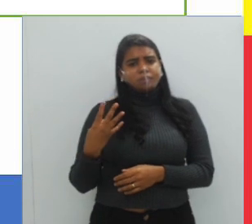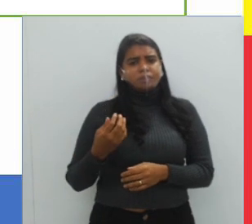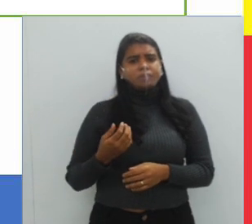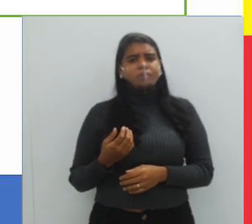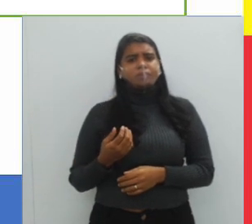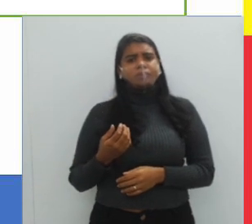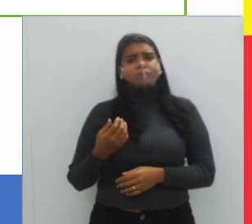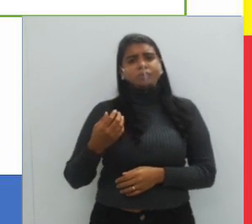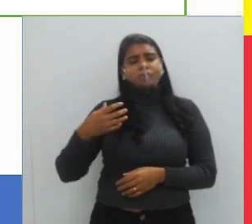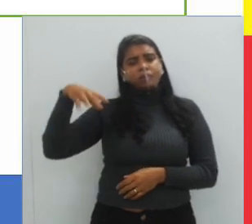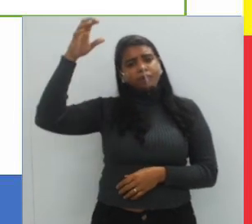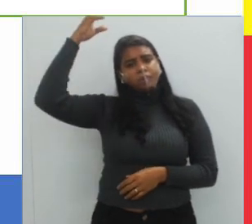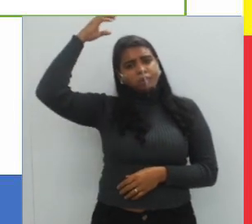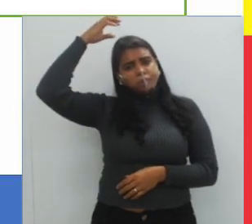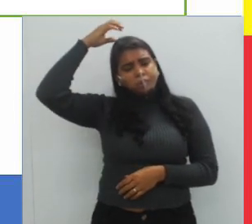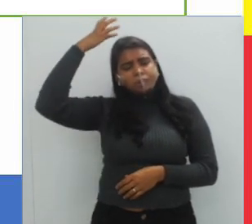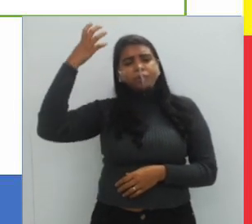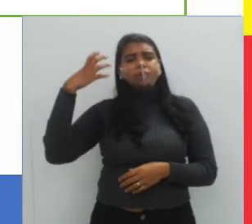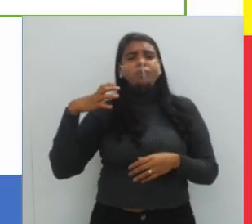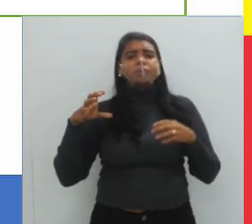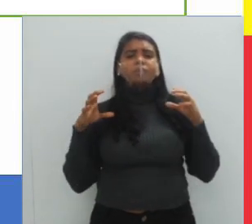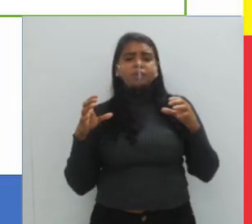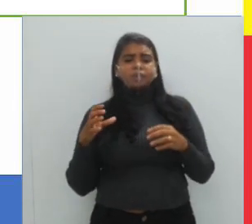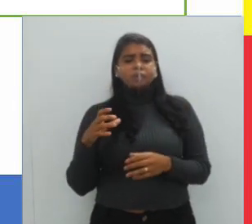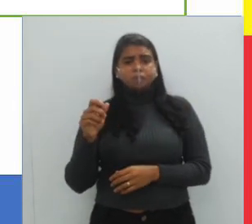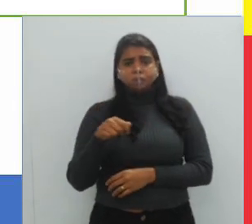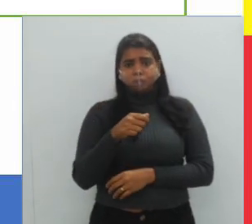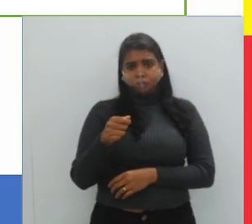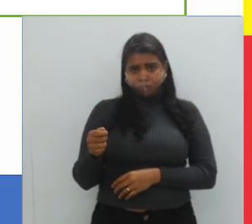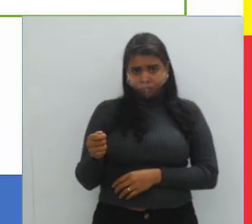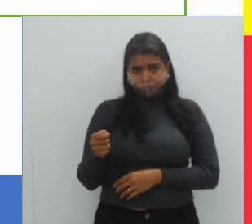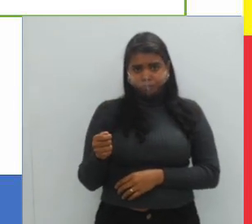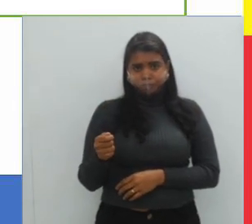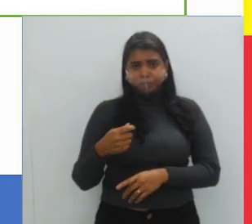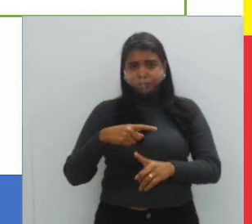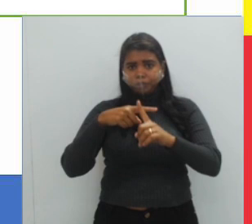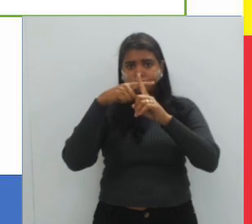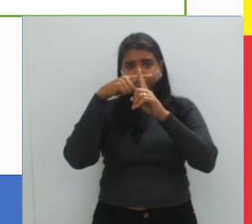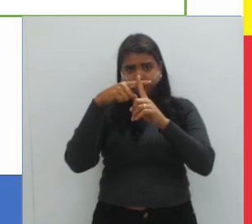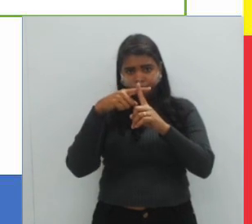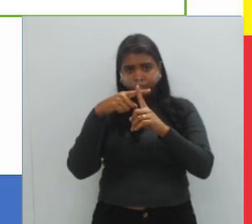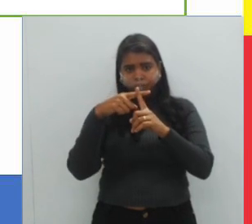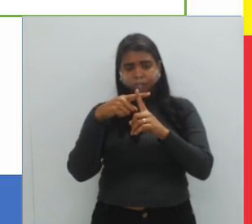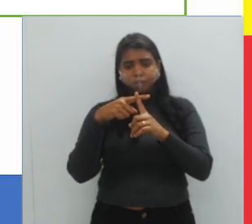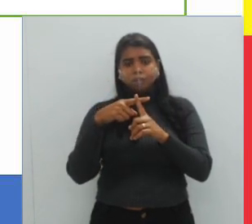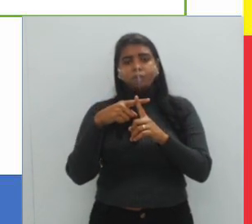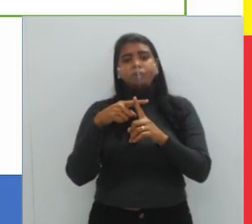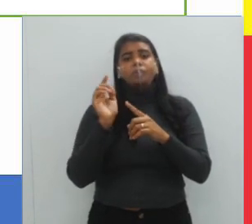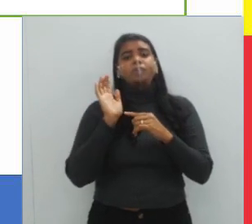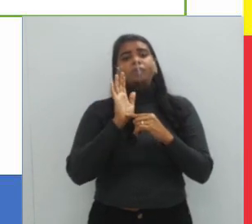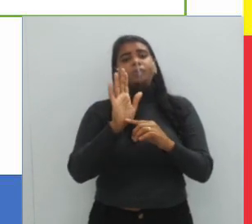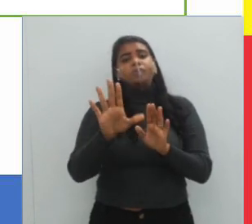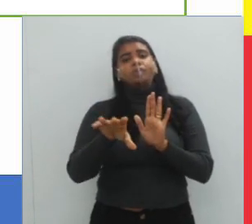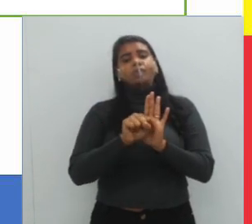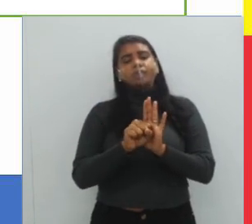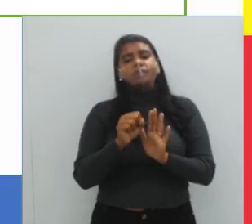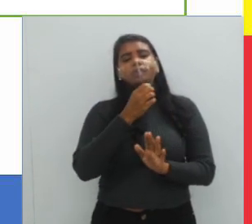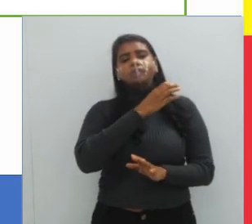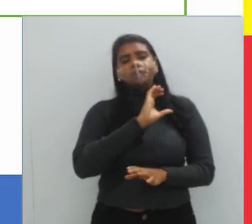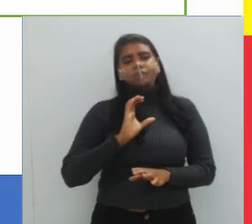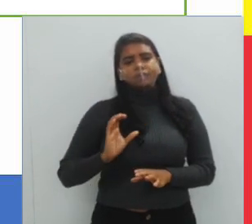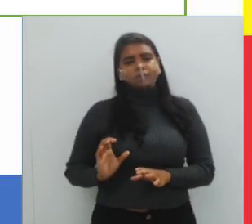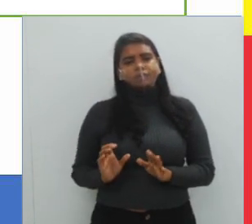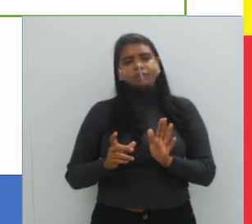O imperador romano Constantino aboliu as condenações na cruz e o símbolo foi adotado